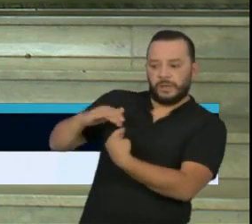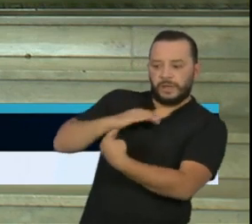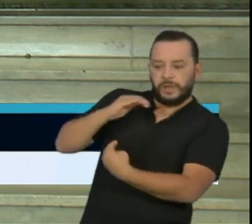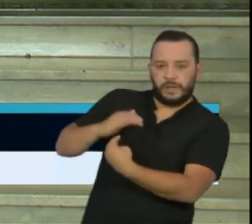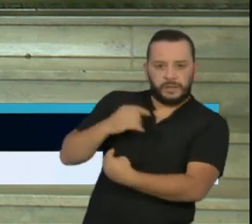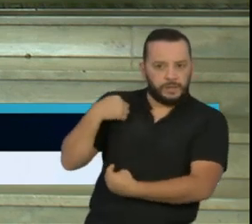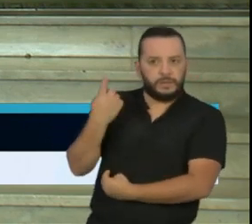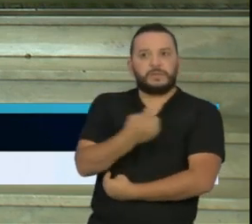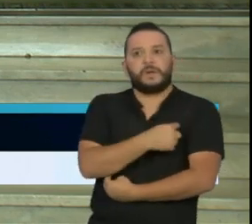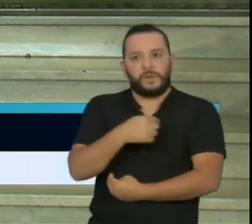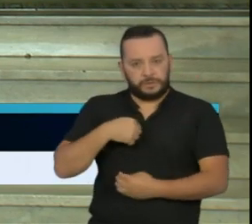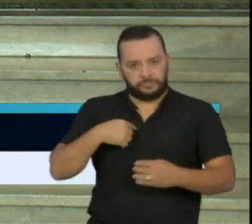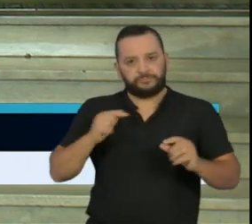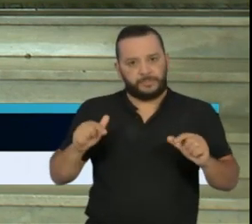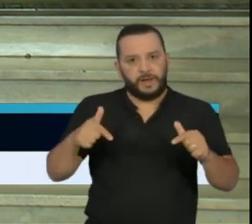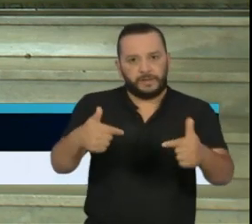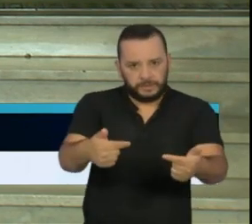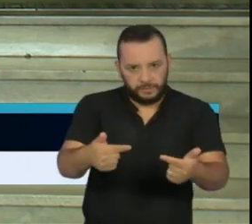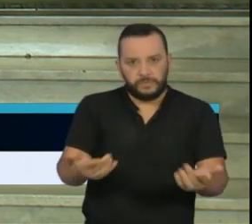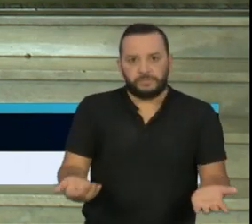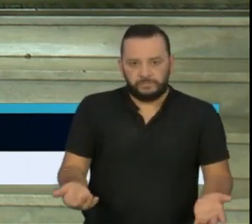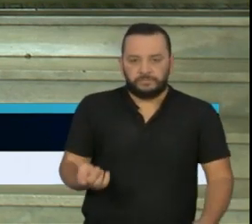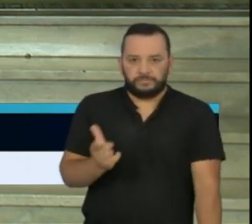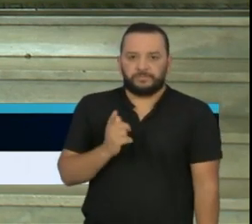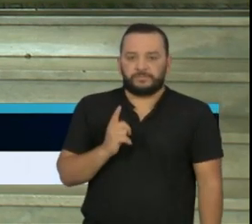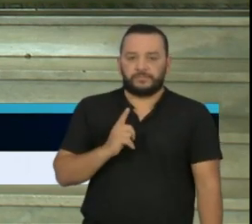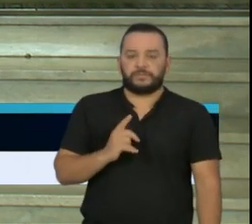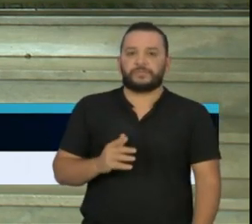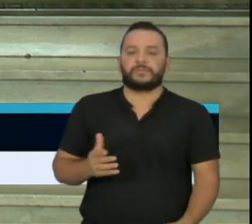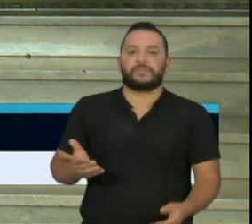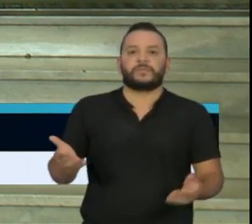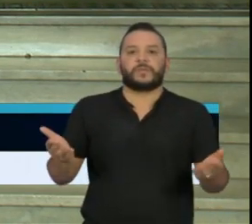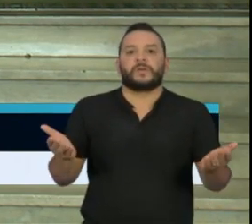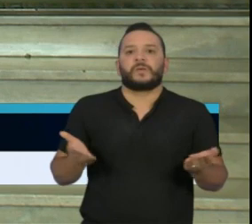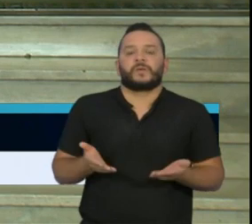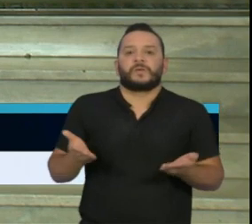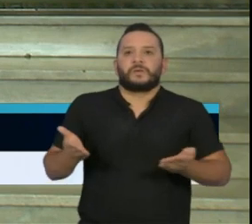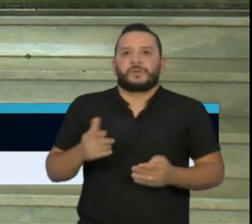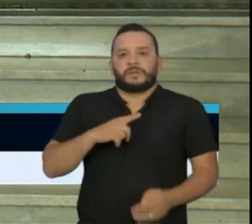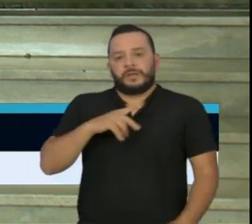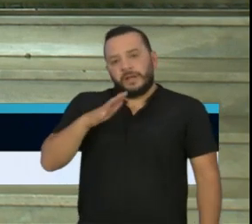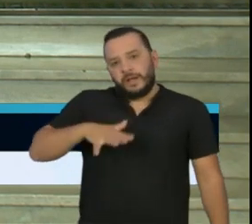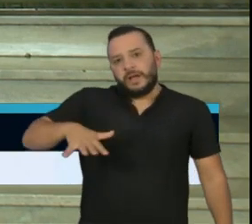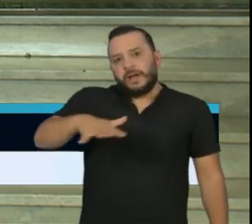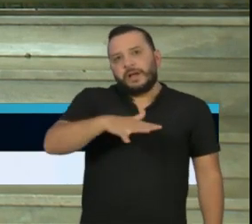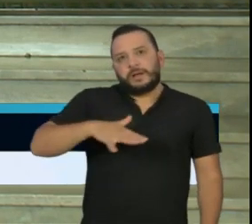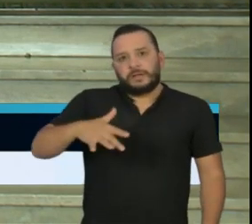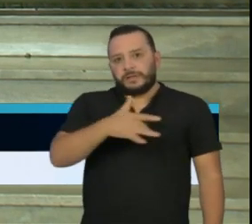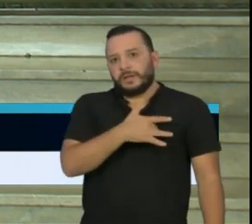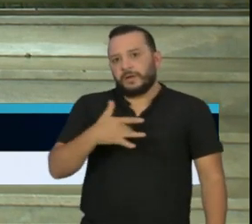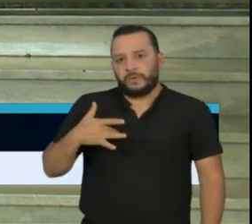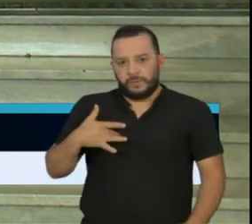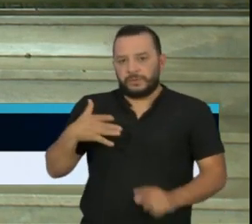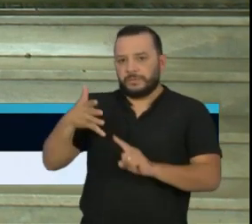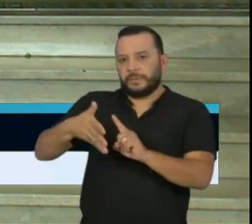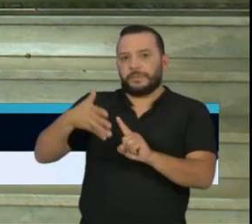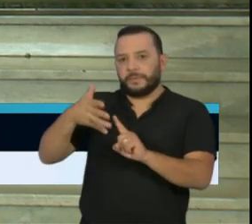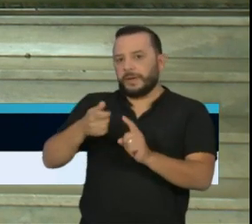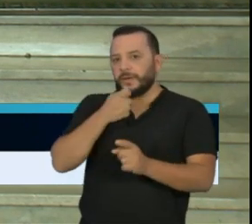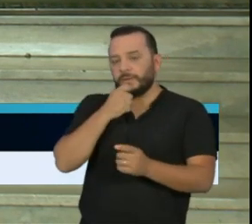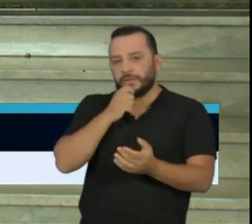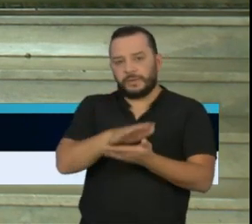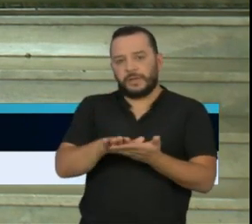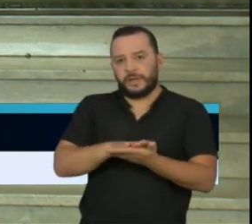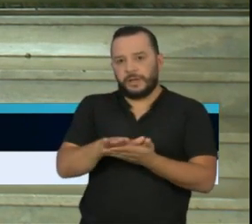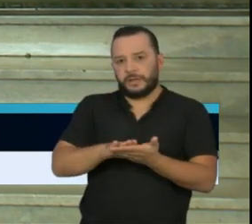do governo de São Paulo. E hoje, excepcionalmente, a área de saúde não fará a sua coletiva